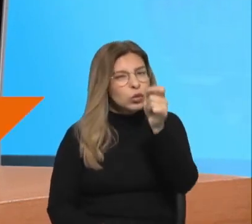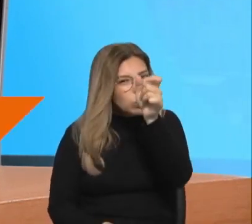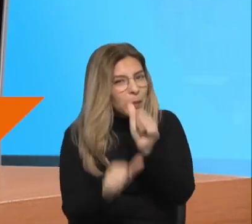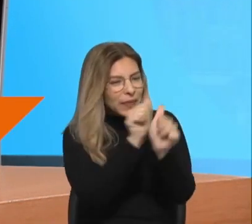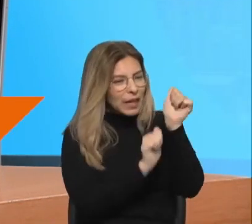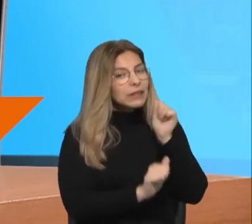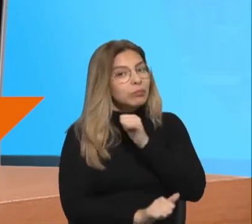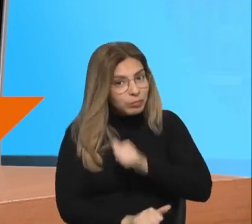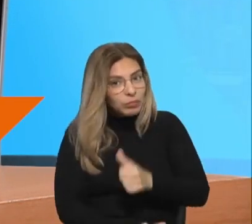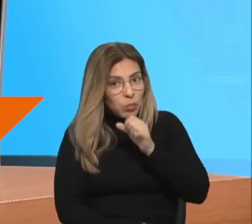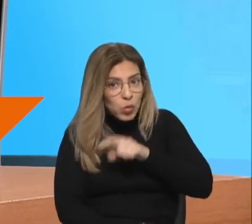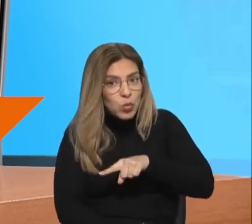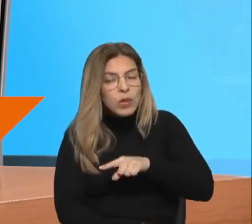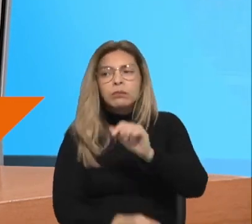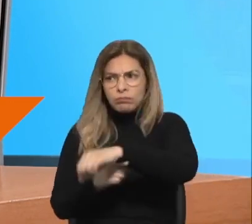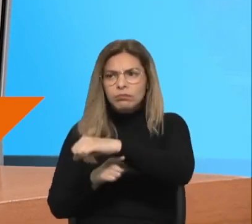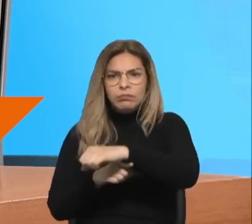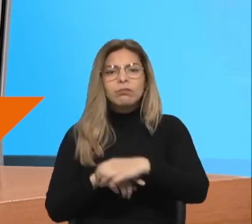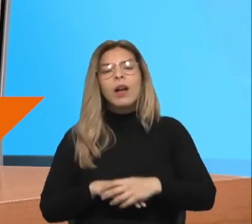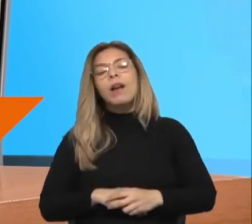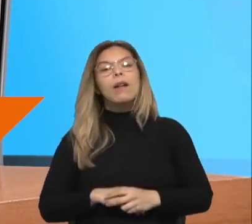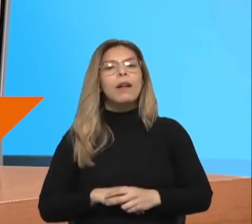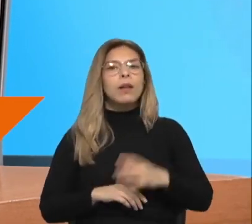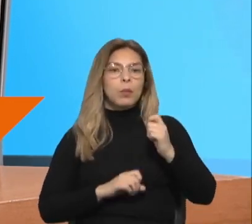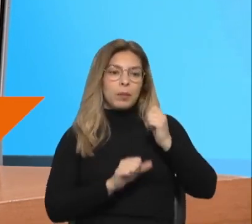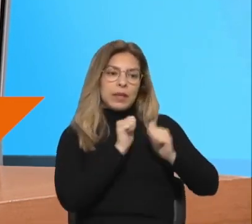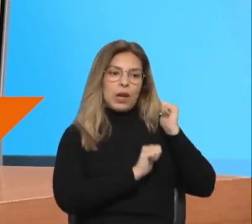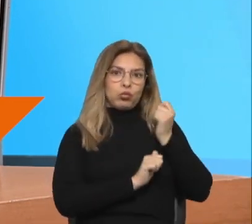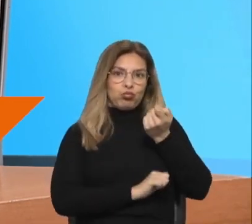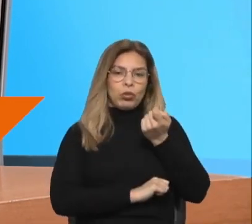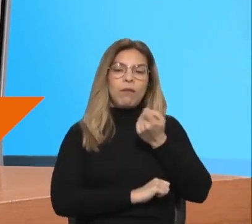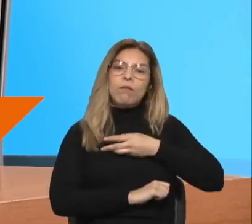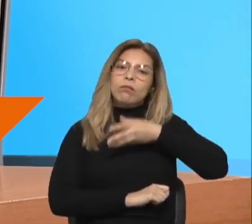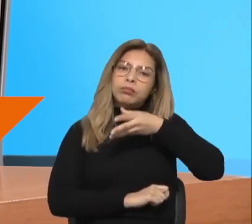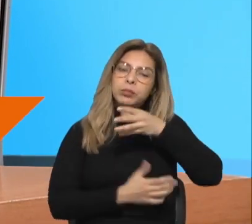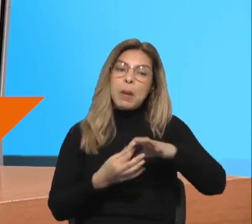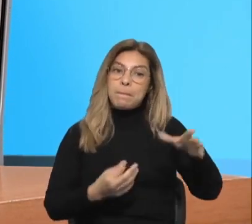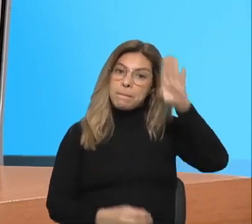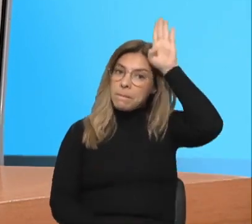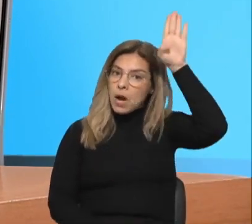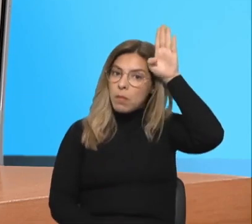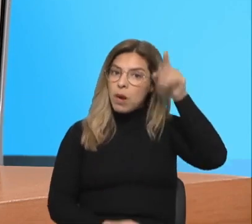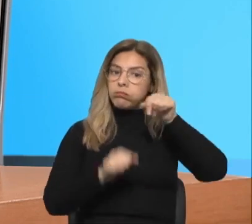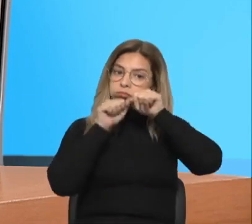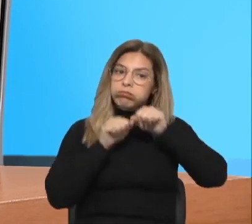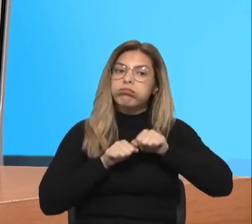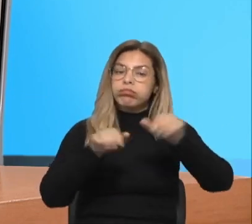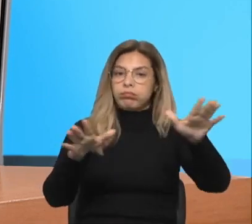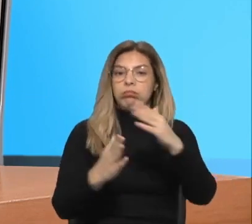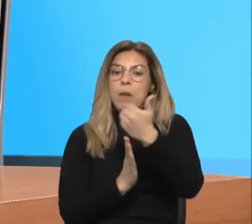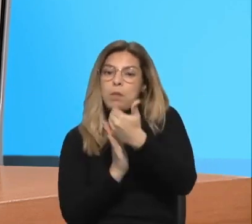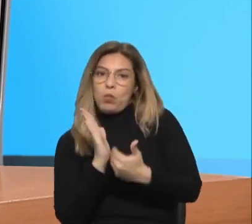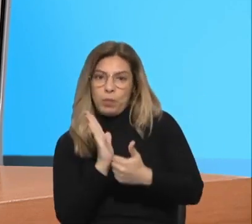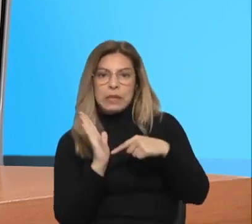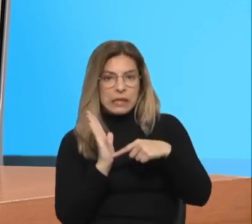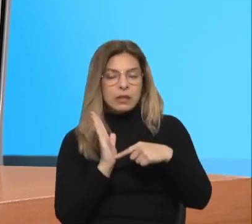muito brevemente atrás, logo quando o Papa lançou este processo sinodal, foi criada uma